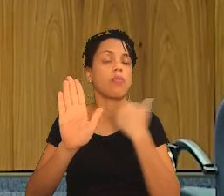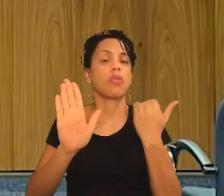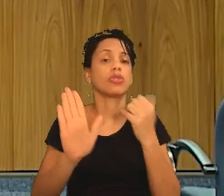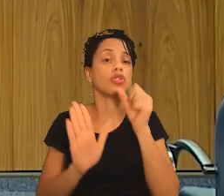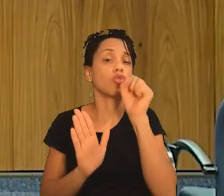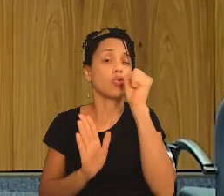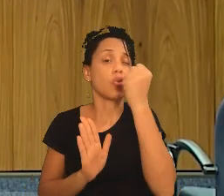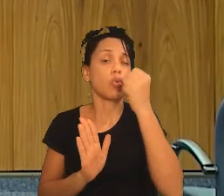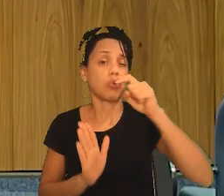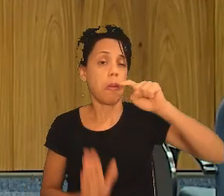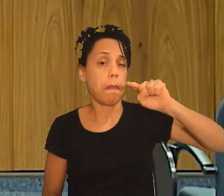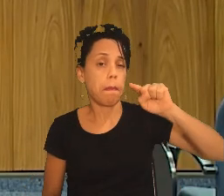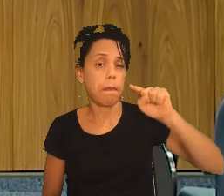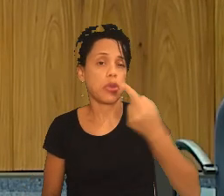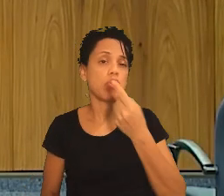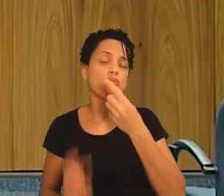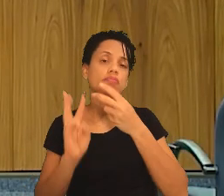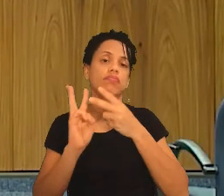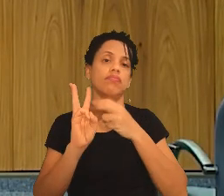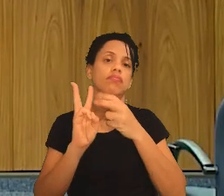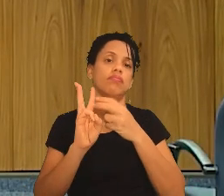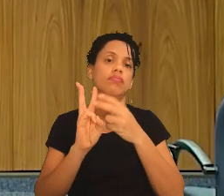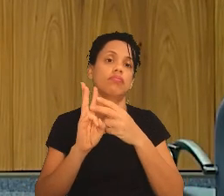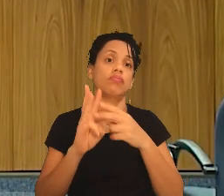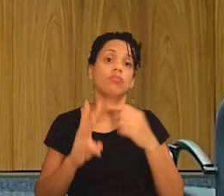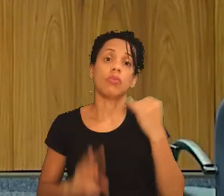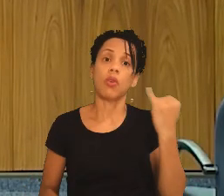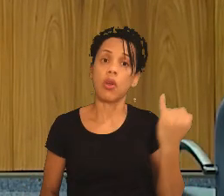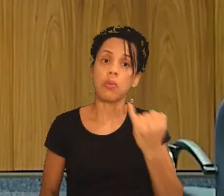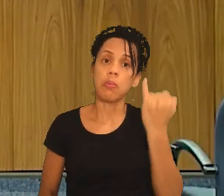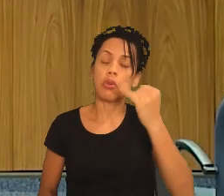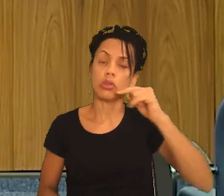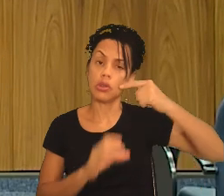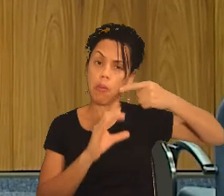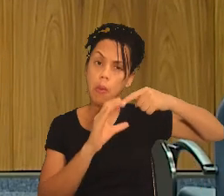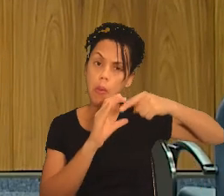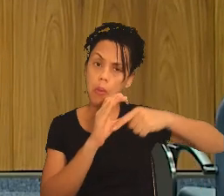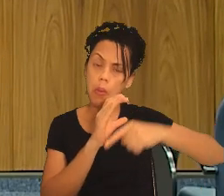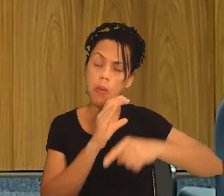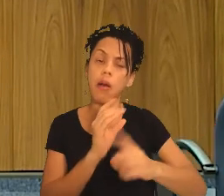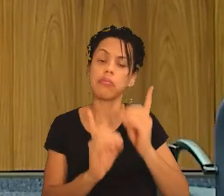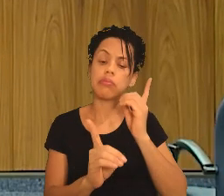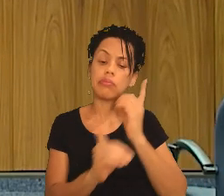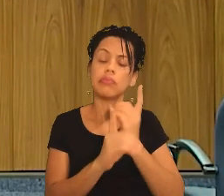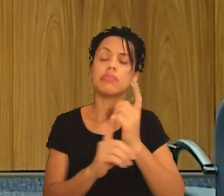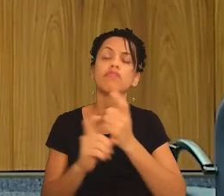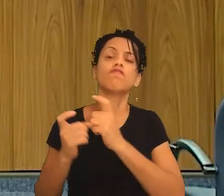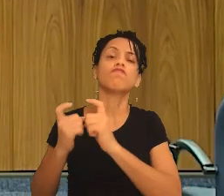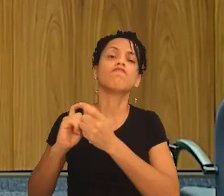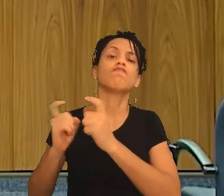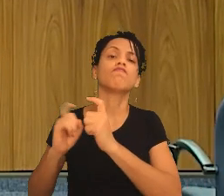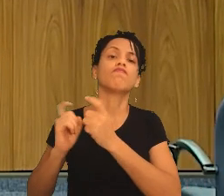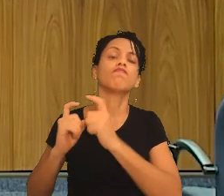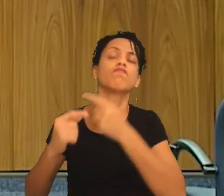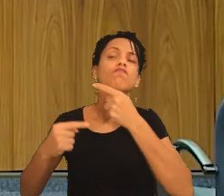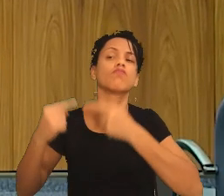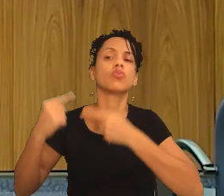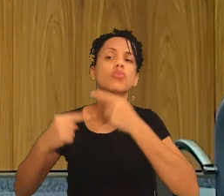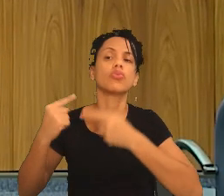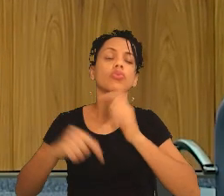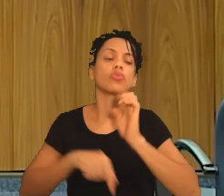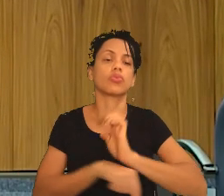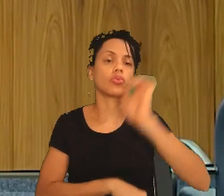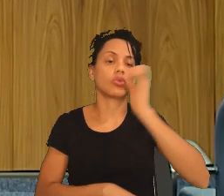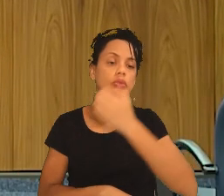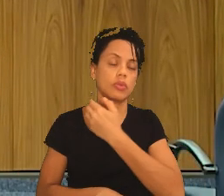por conta do trabalho da Comissão Nacional da Verdade, cujo relatório apresentou, né, e constatou que houve a morte de cerca